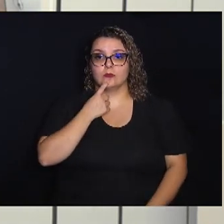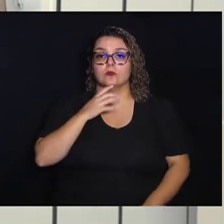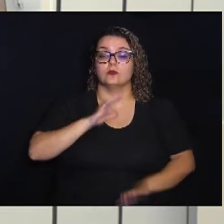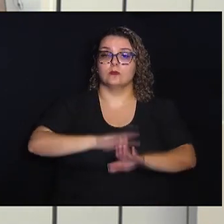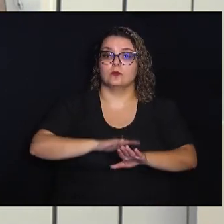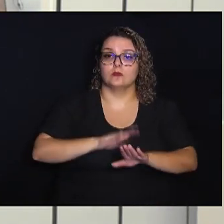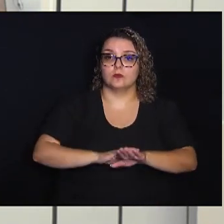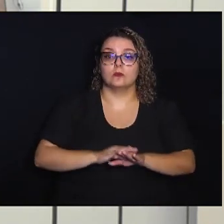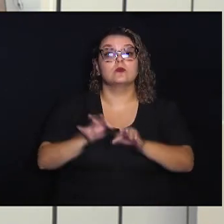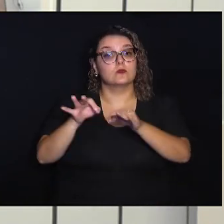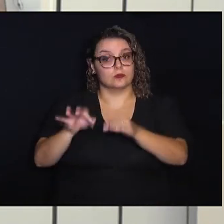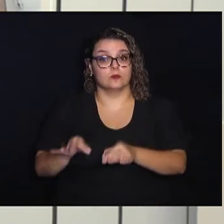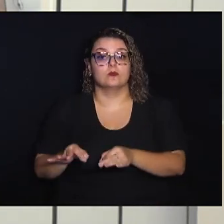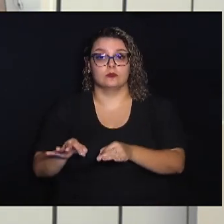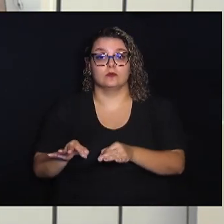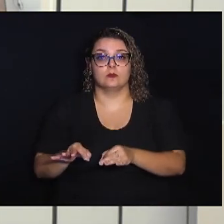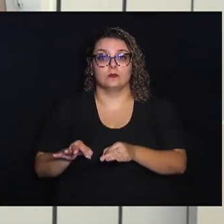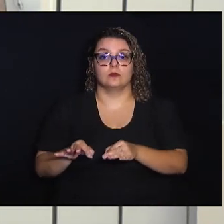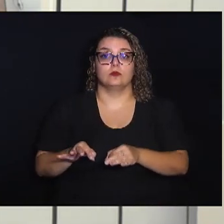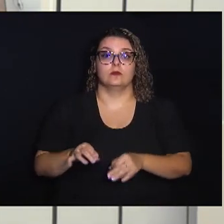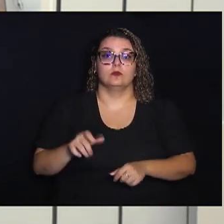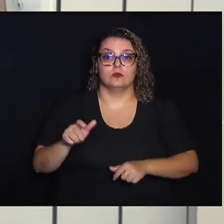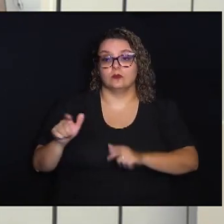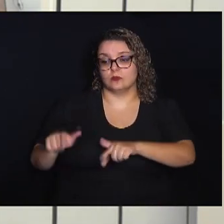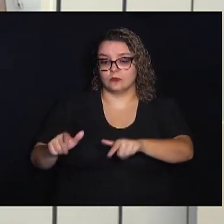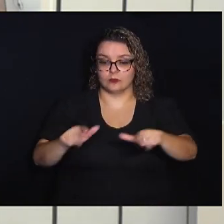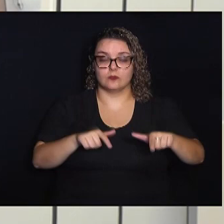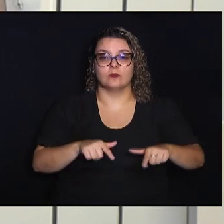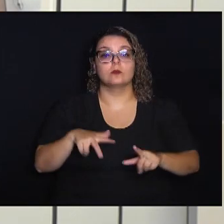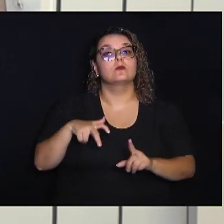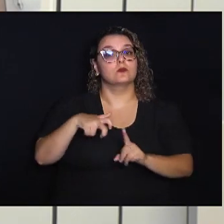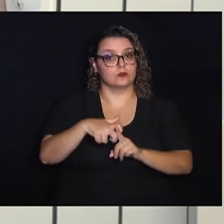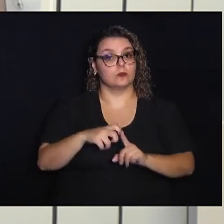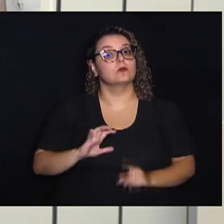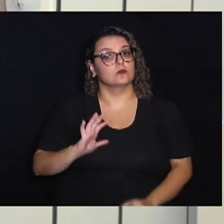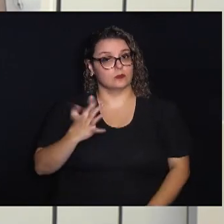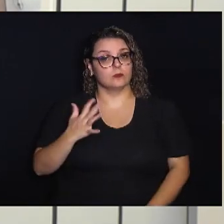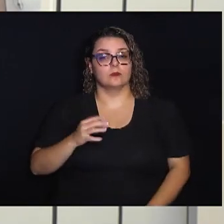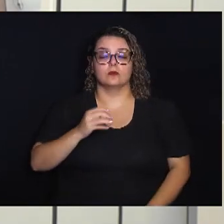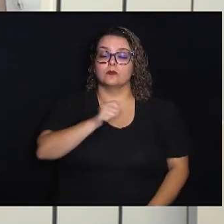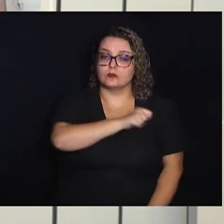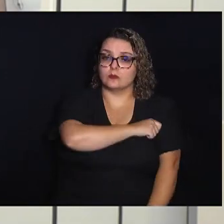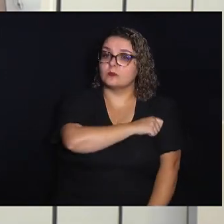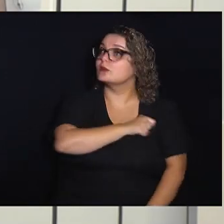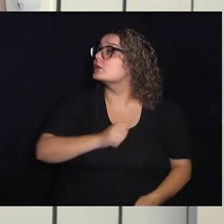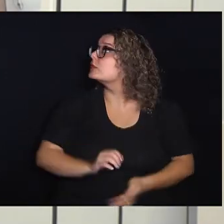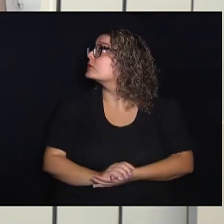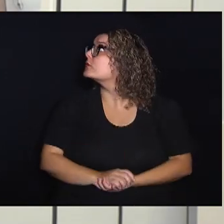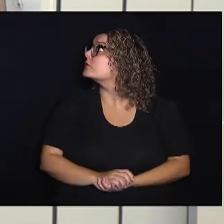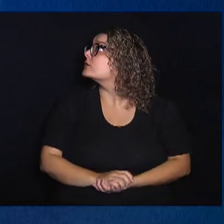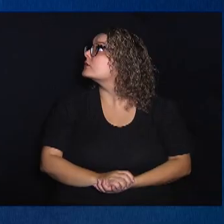forma correta em possíveis situações de acidentes com os estudantes.